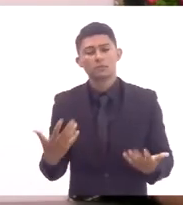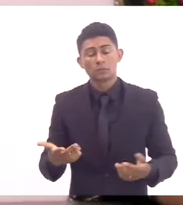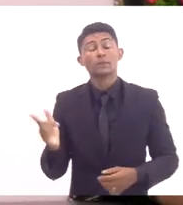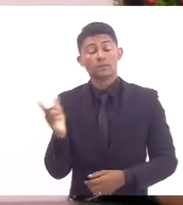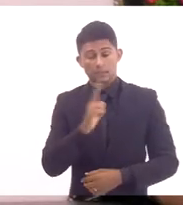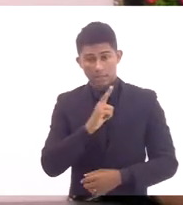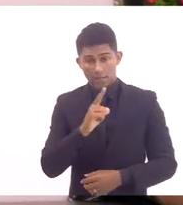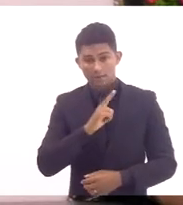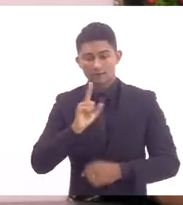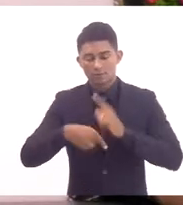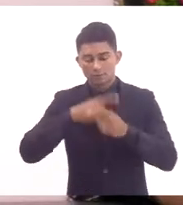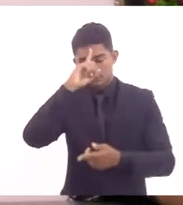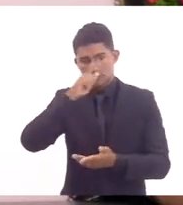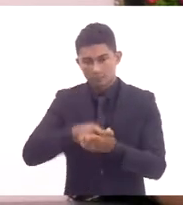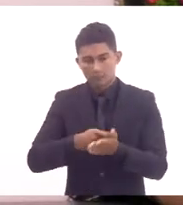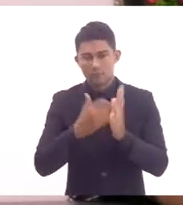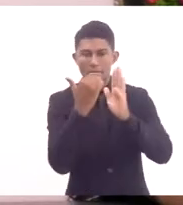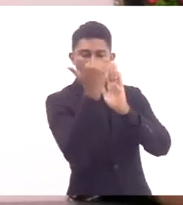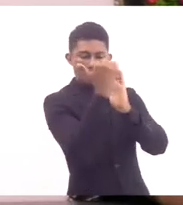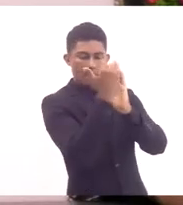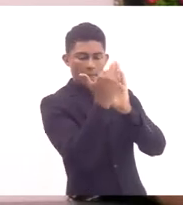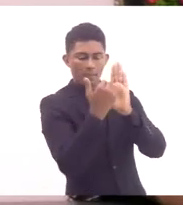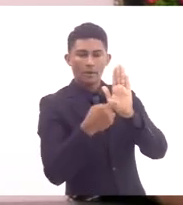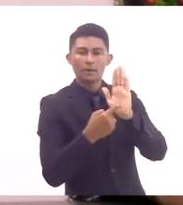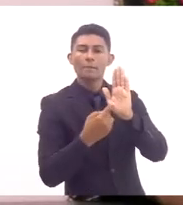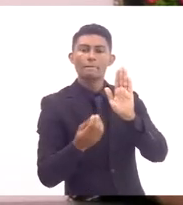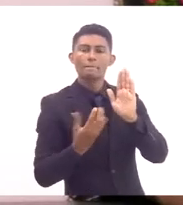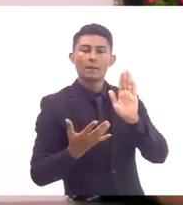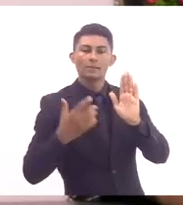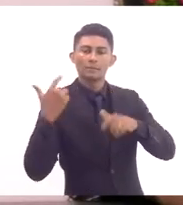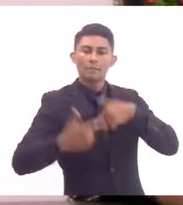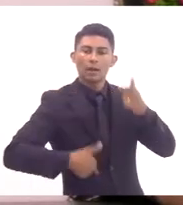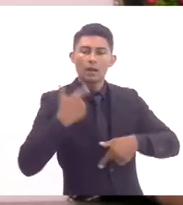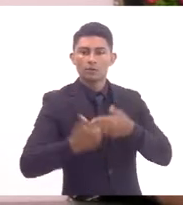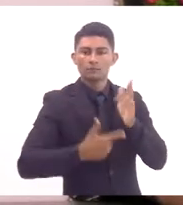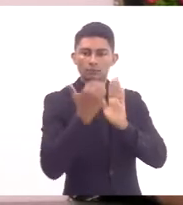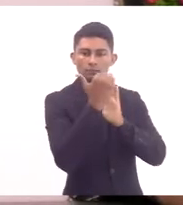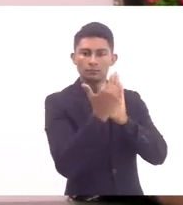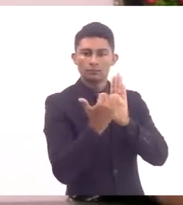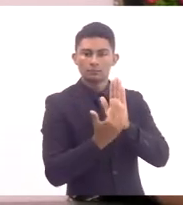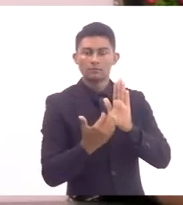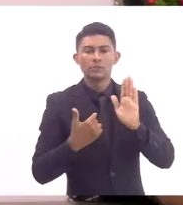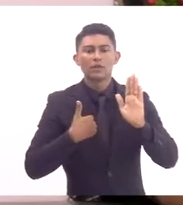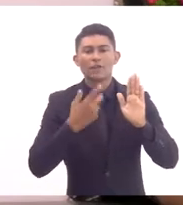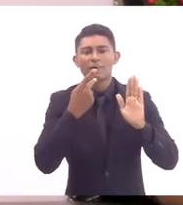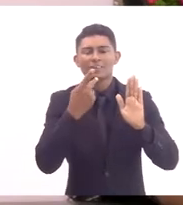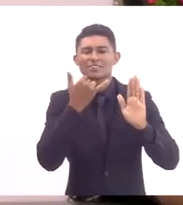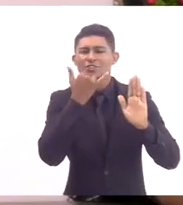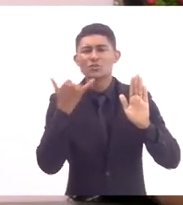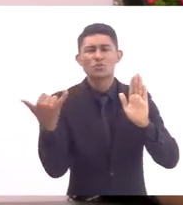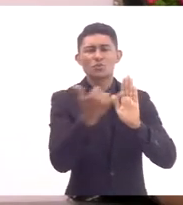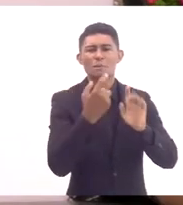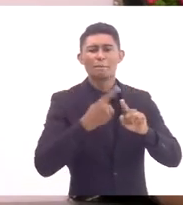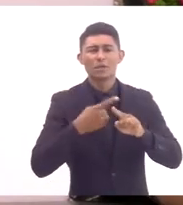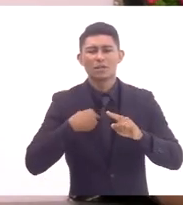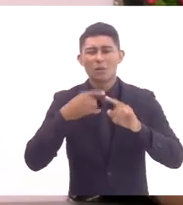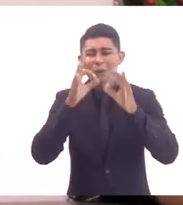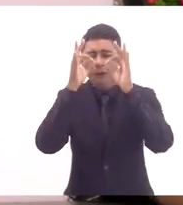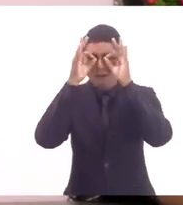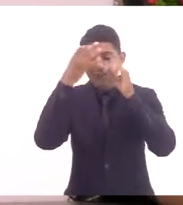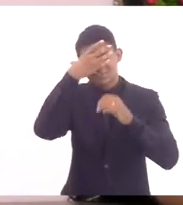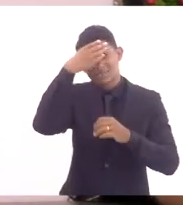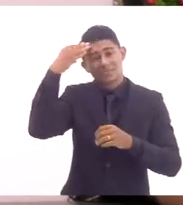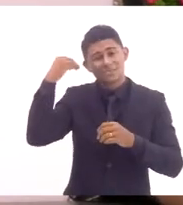diretrizes para trabalhar e a gente desde então vem trabalhando nesse sentido eu peço desculpas que eu esqueci os óculos de leitura em